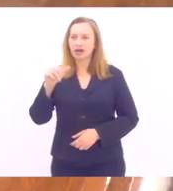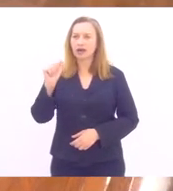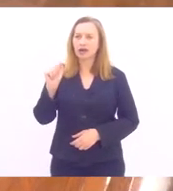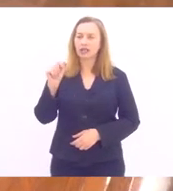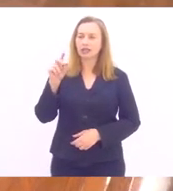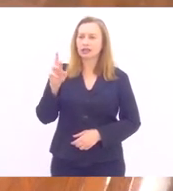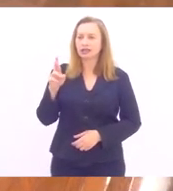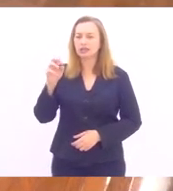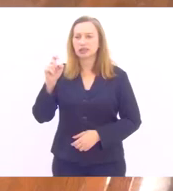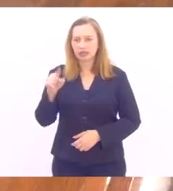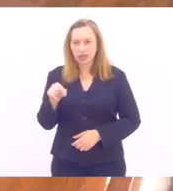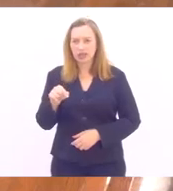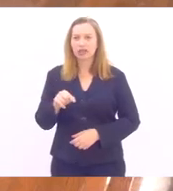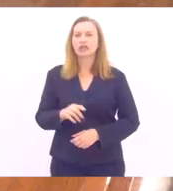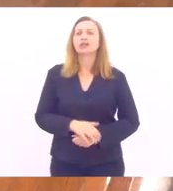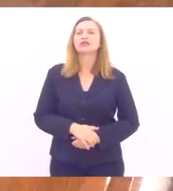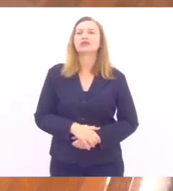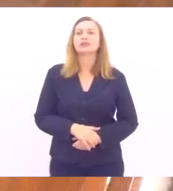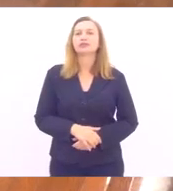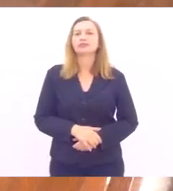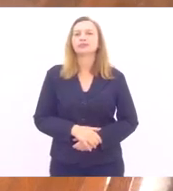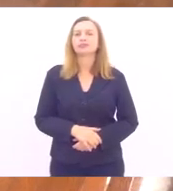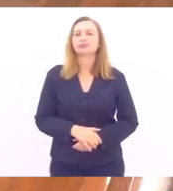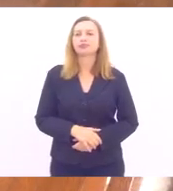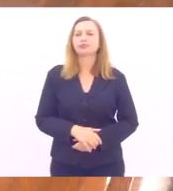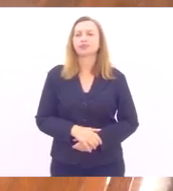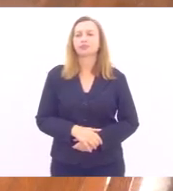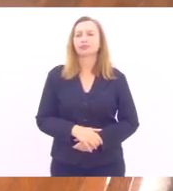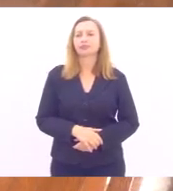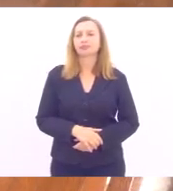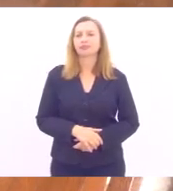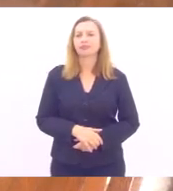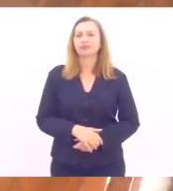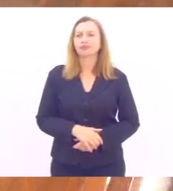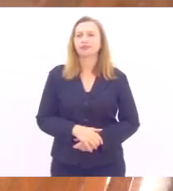comandante do Comando Policiamento Especializado e que